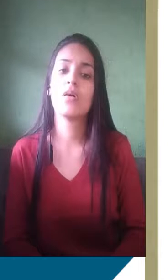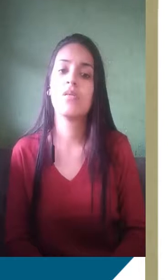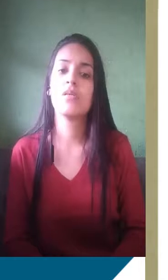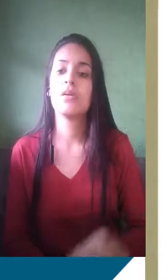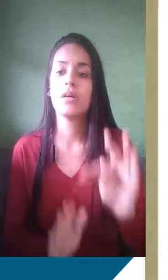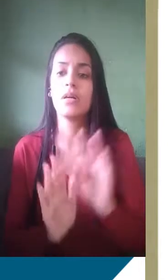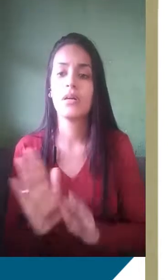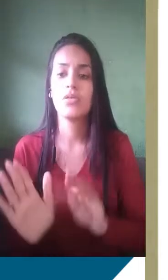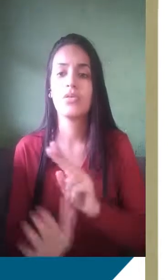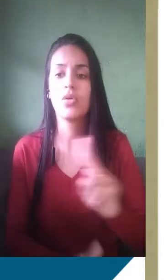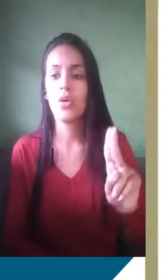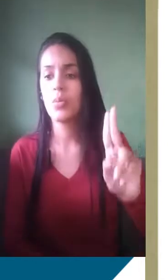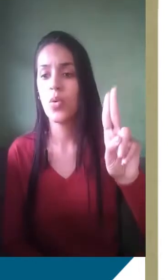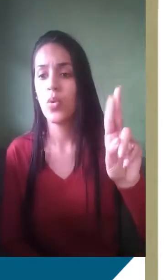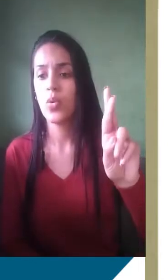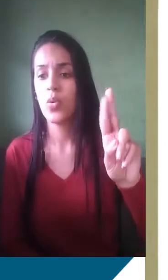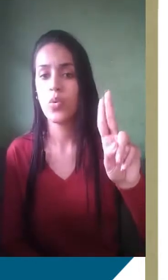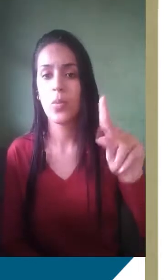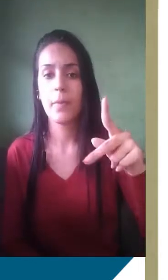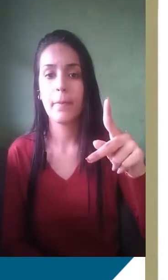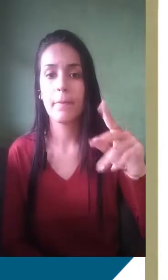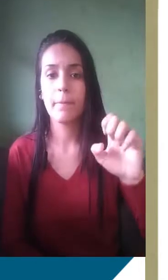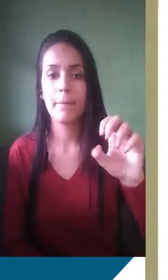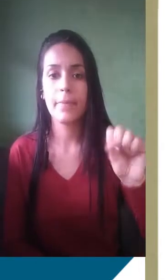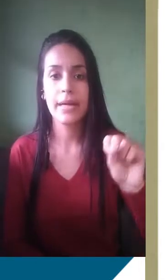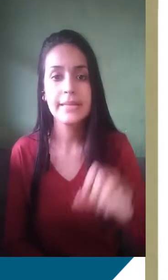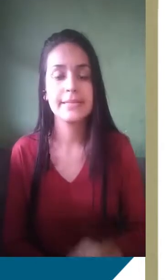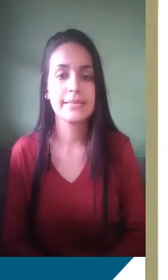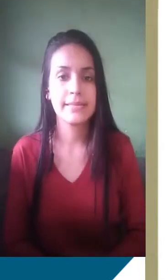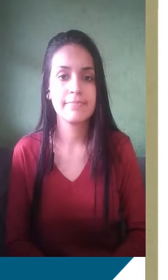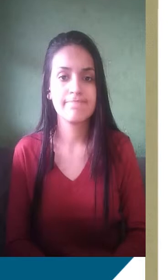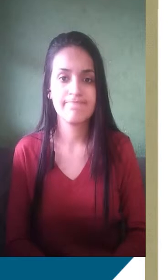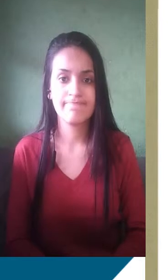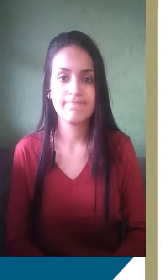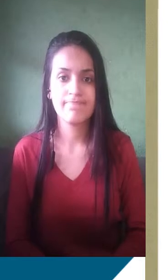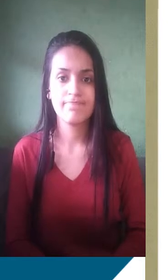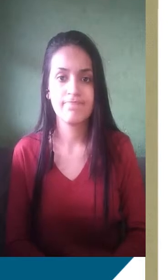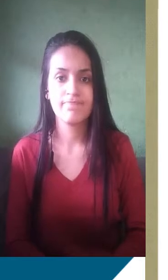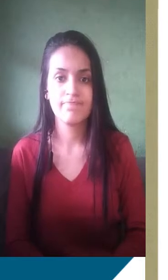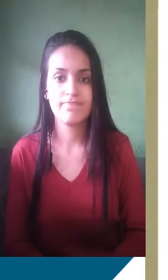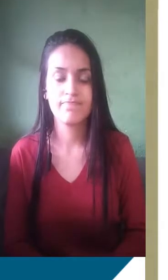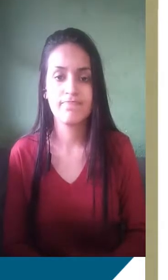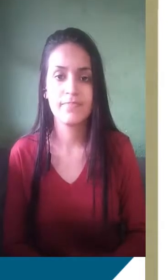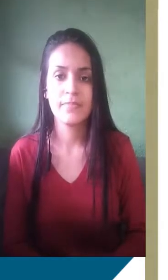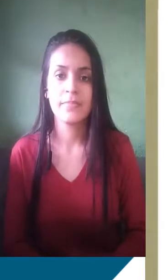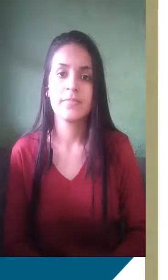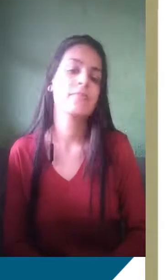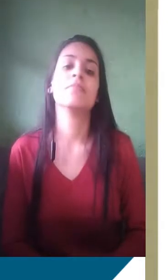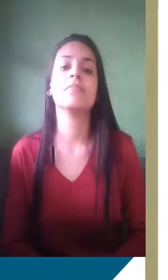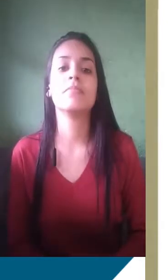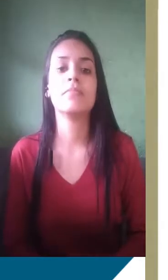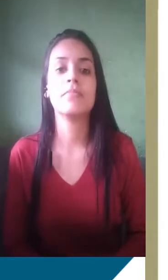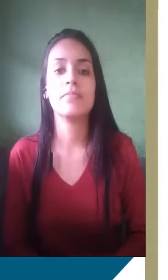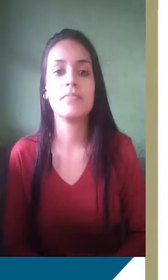artigo Velha Praga, publicado no jornal O Estado de São Paulo. Nele, Lobato se queixava da